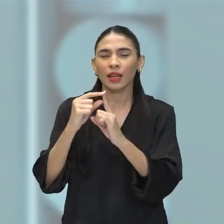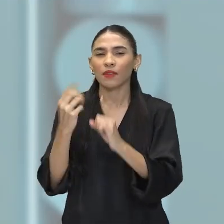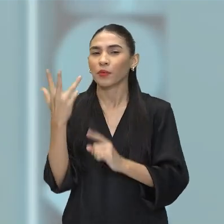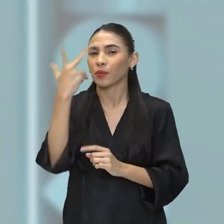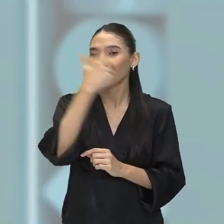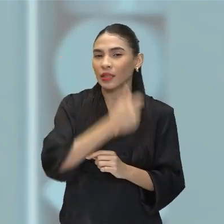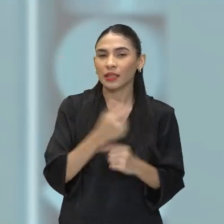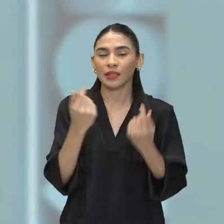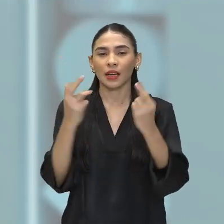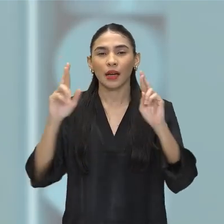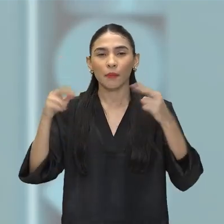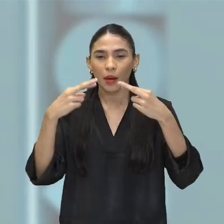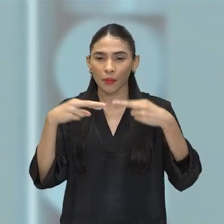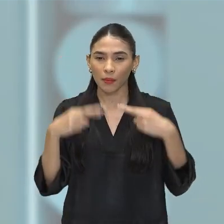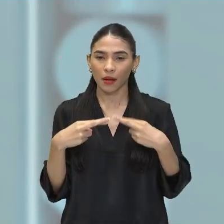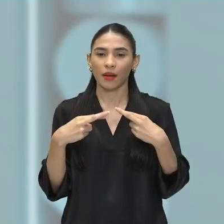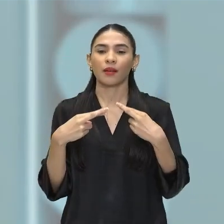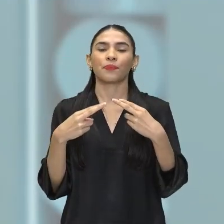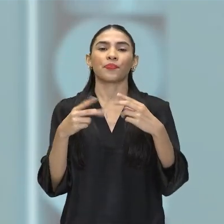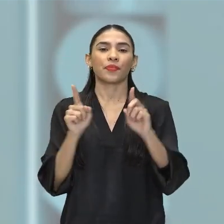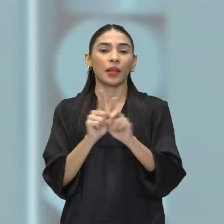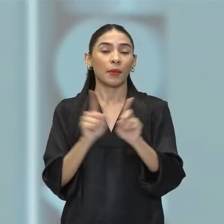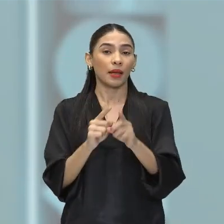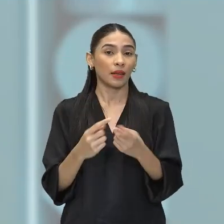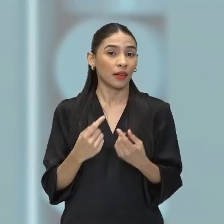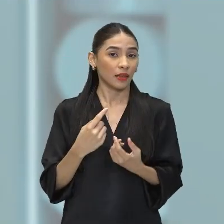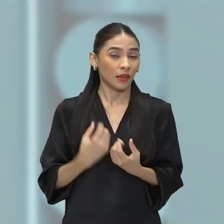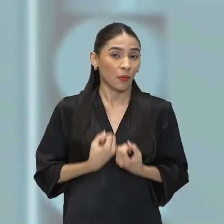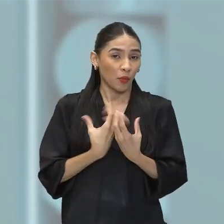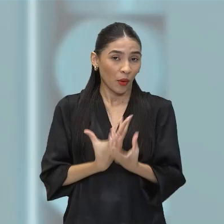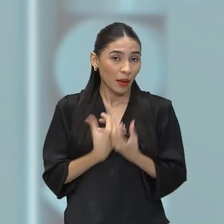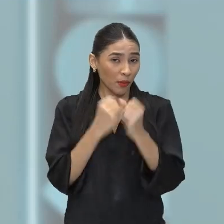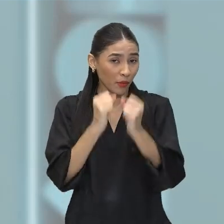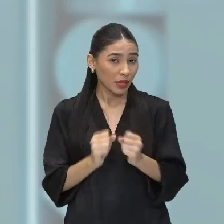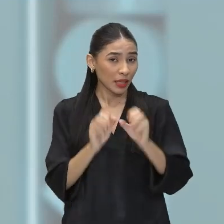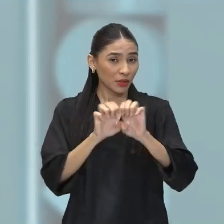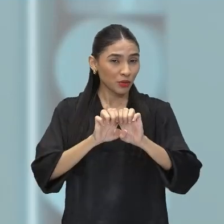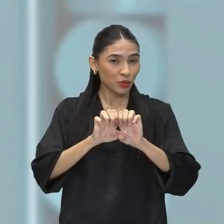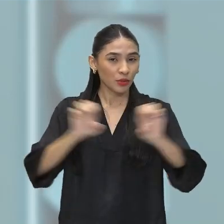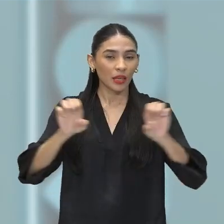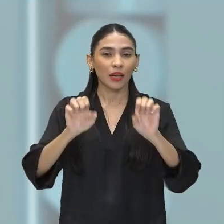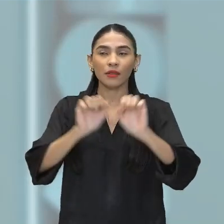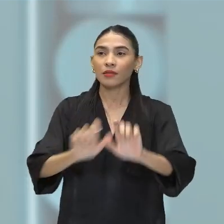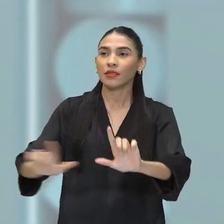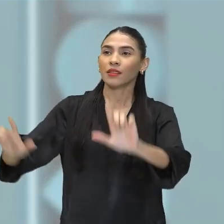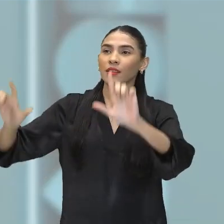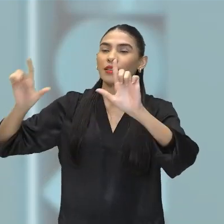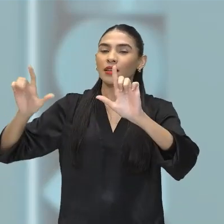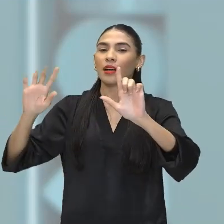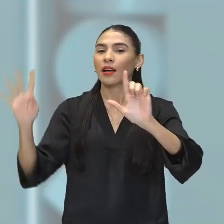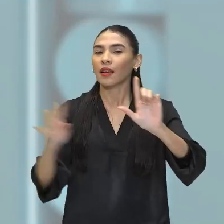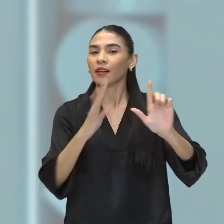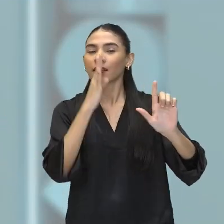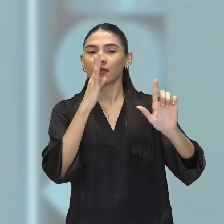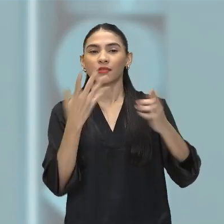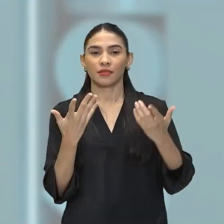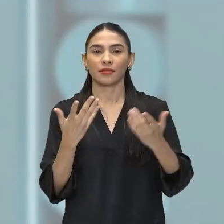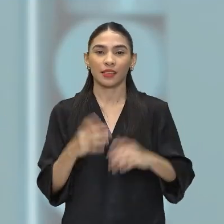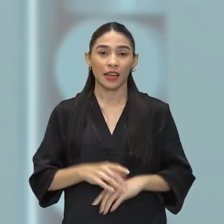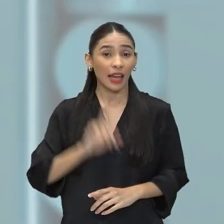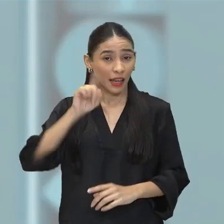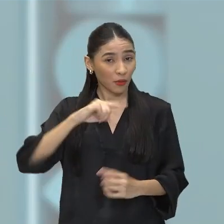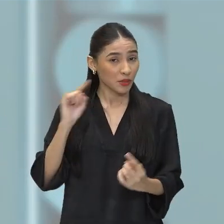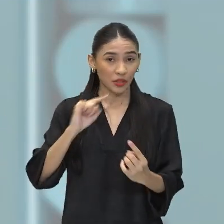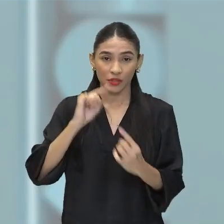que fosse um poema que pudesse ser moldurado e colocado em uma parede para ser admirado pelas pessoas. Então, esse